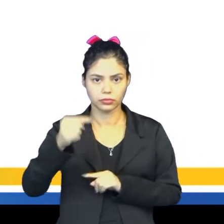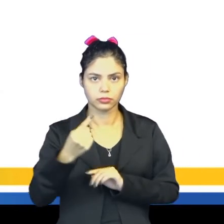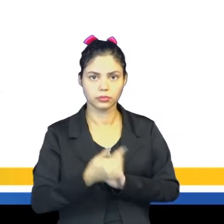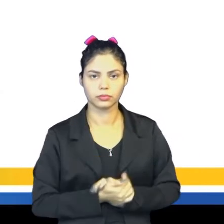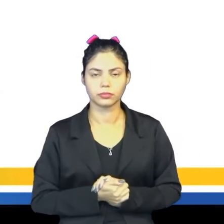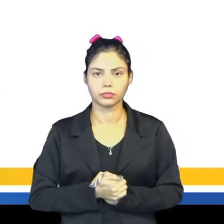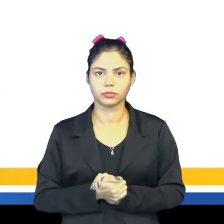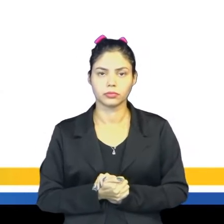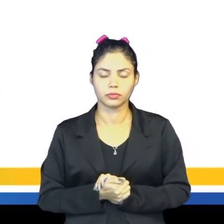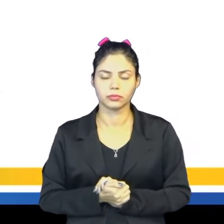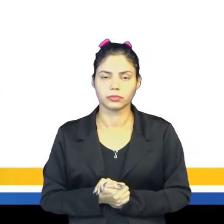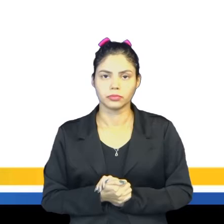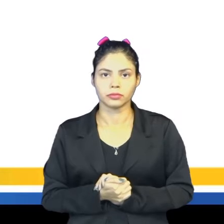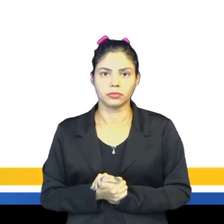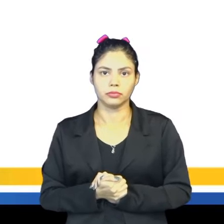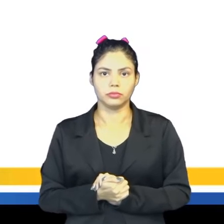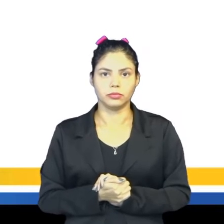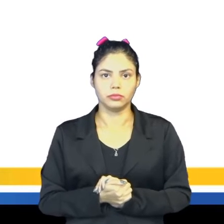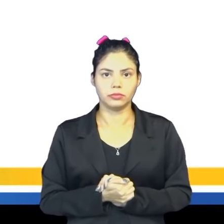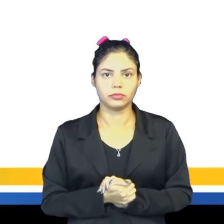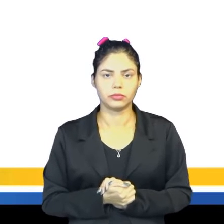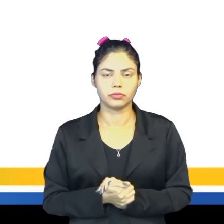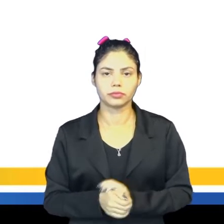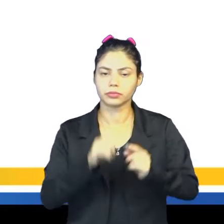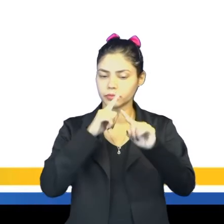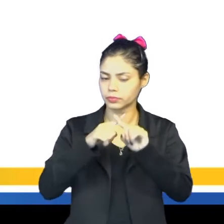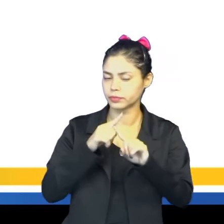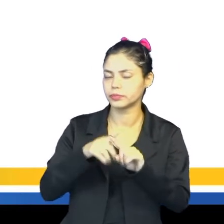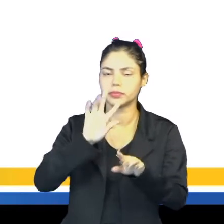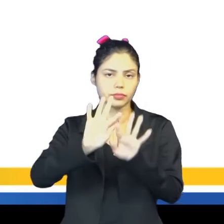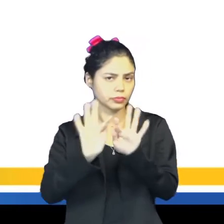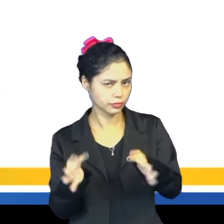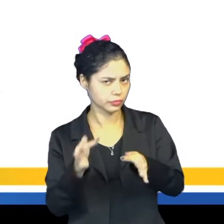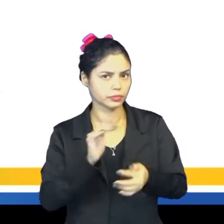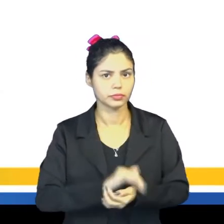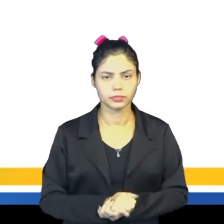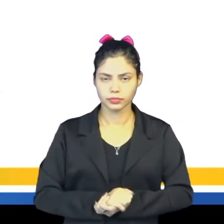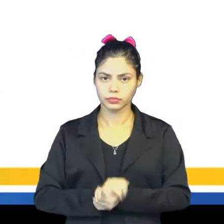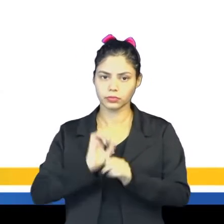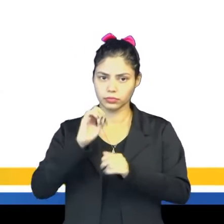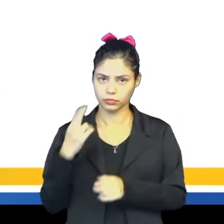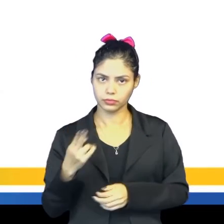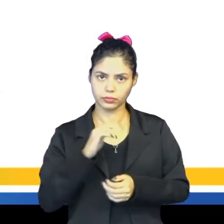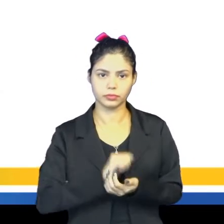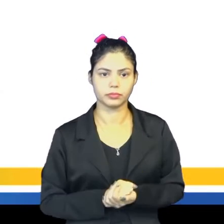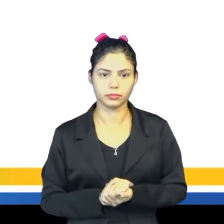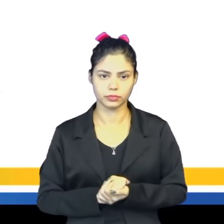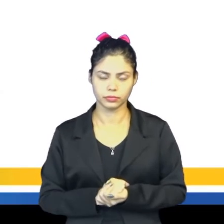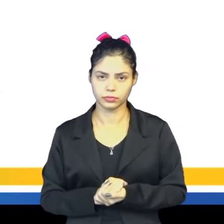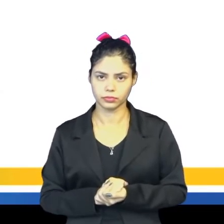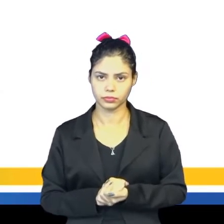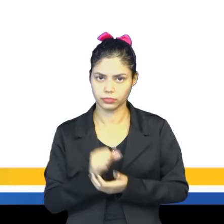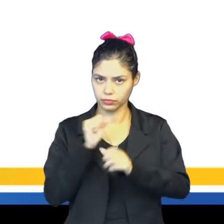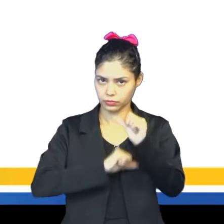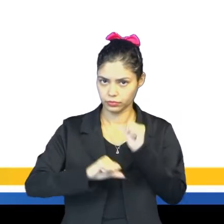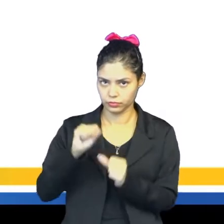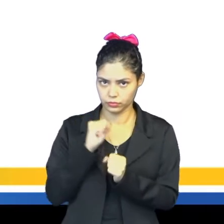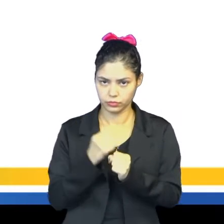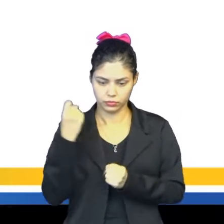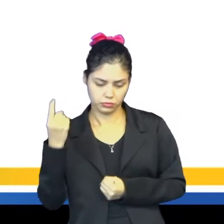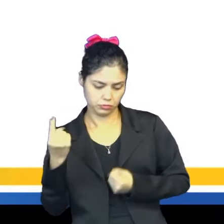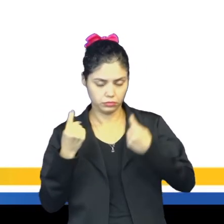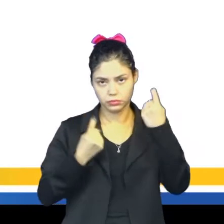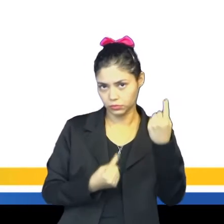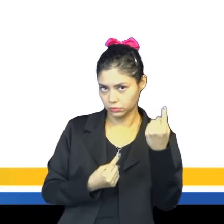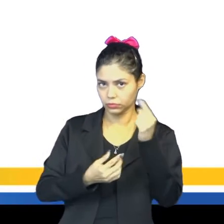1000. Então eu chegaria no litro. Então seria uma multiplicação simples. Ou transformando de uma